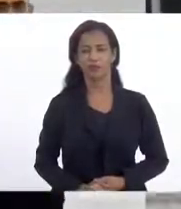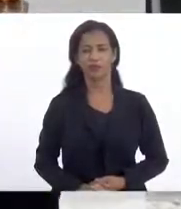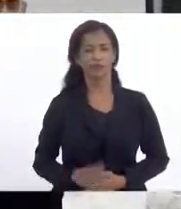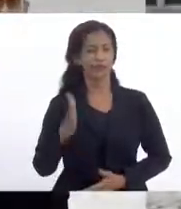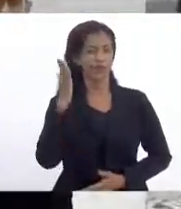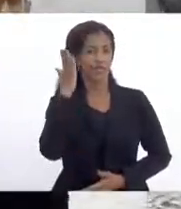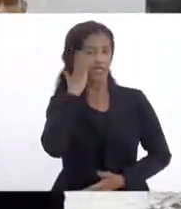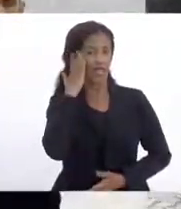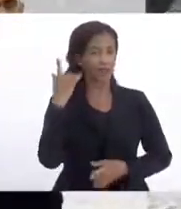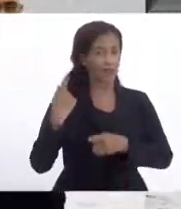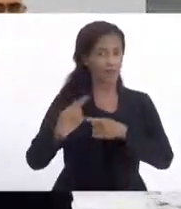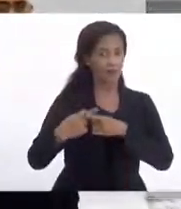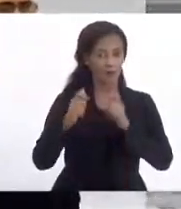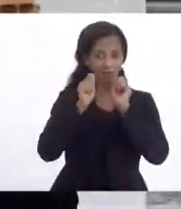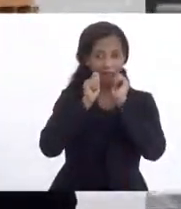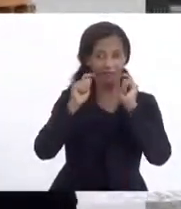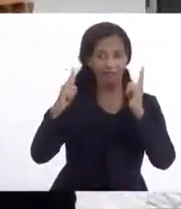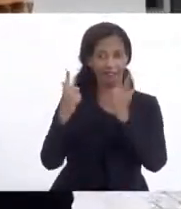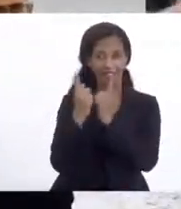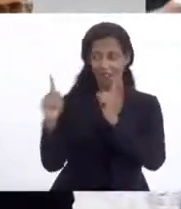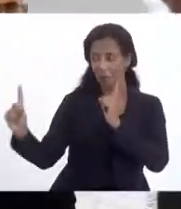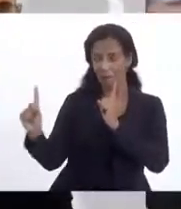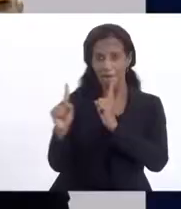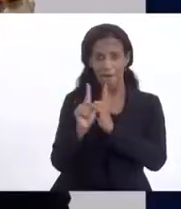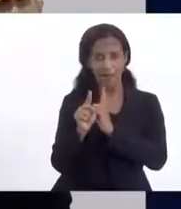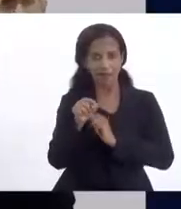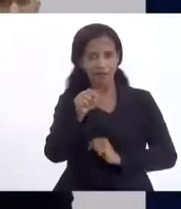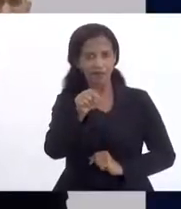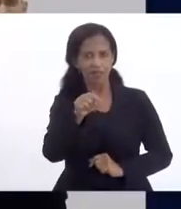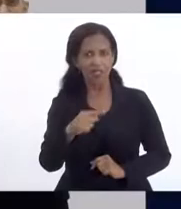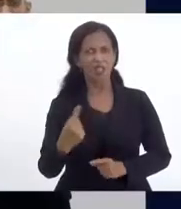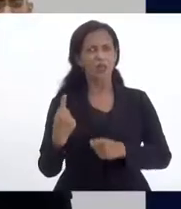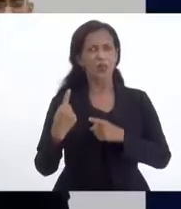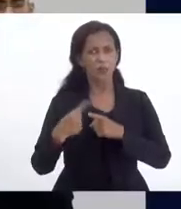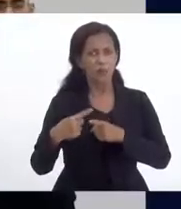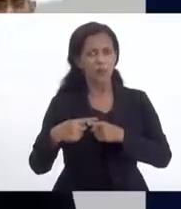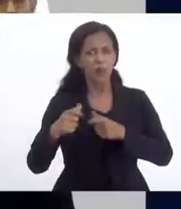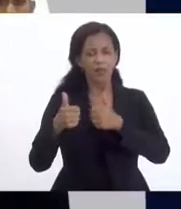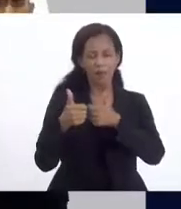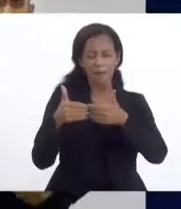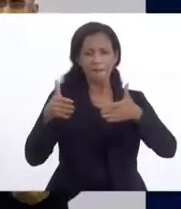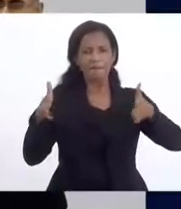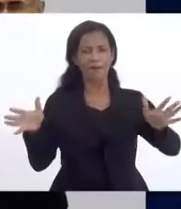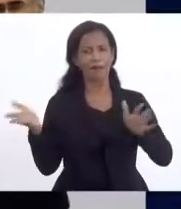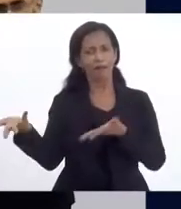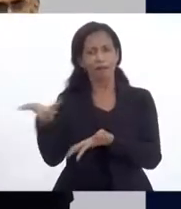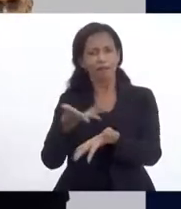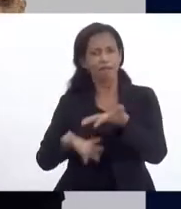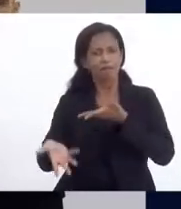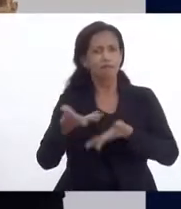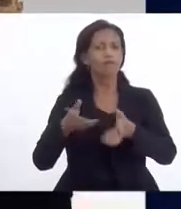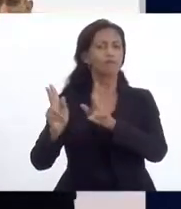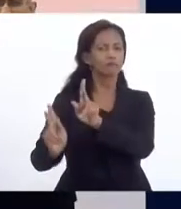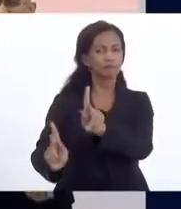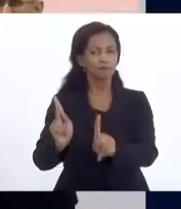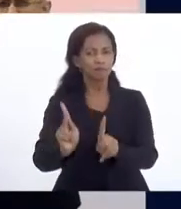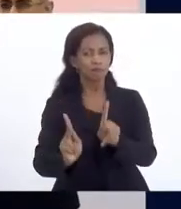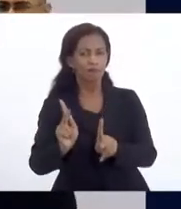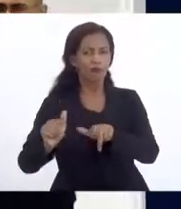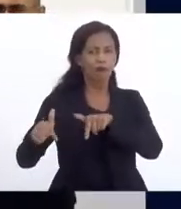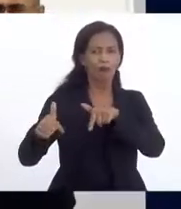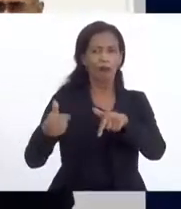Sabe por que a Alerji está mais perto de você? Porque ela está ainda mais aberta à participação popular, ágil